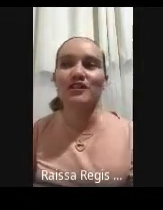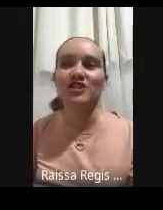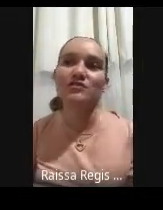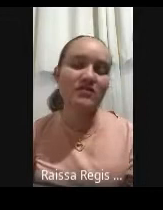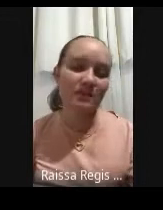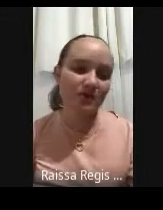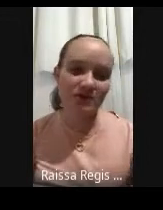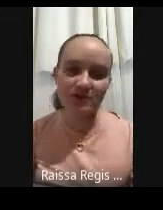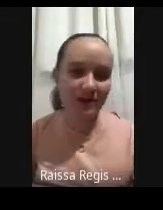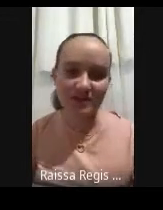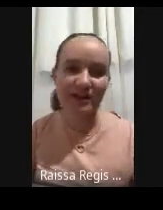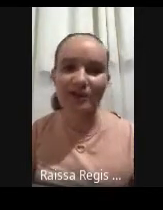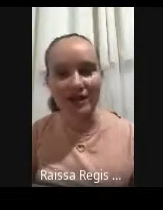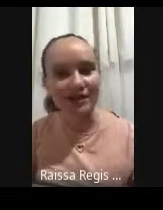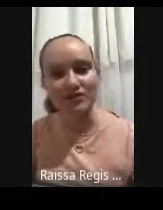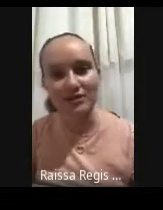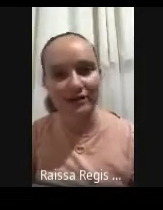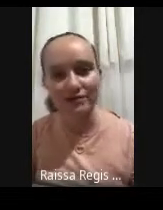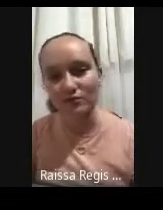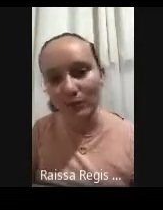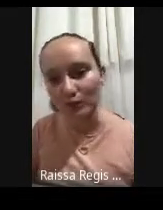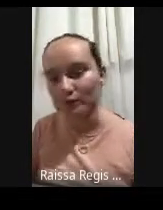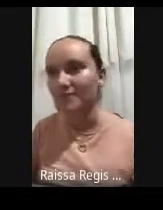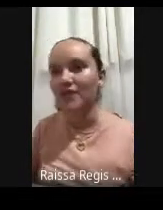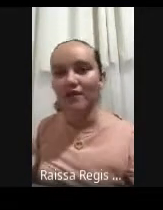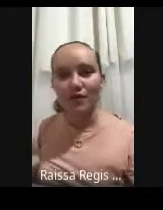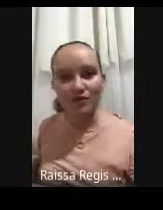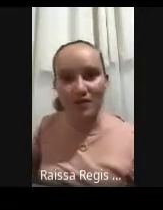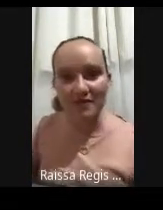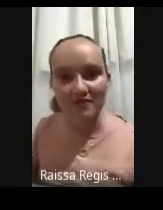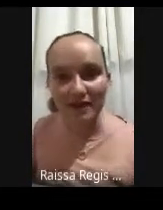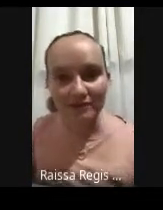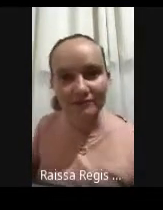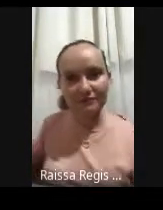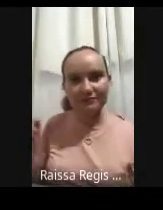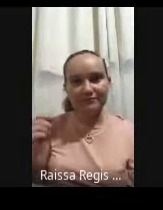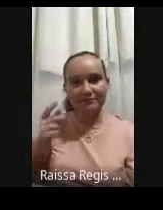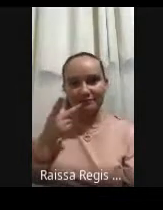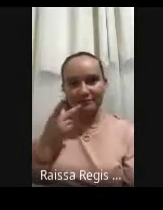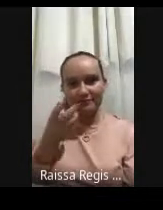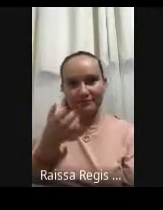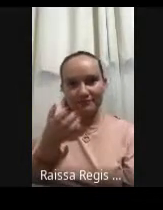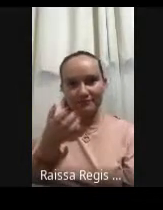de registros e você pode registrar em qualquer língua de sinais do mundo. Diego, quer falar?